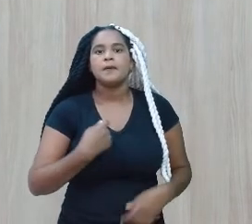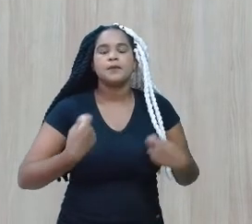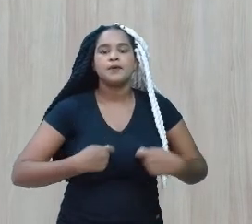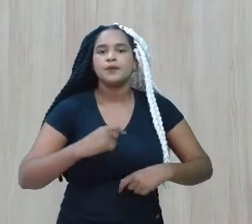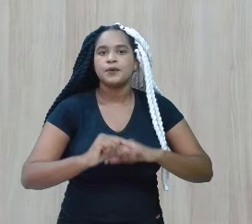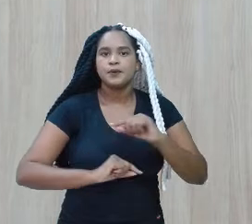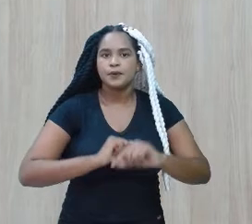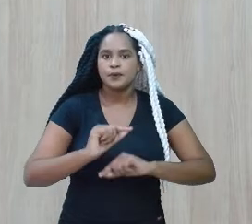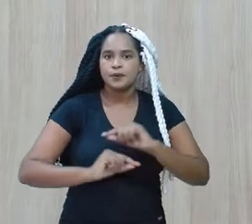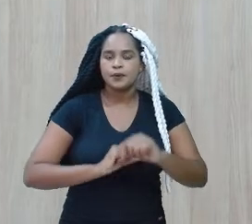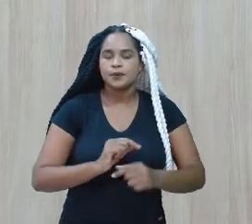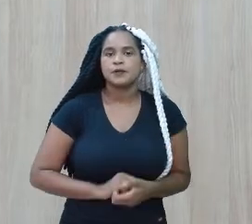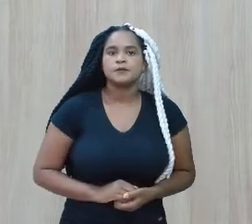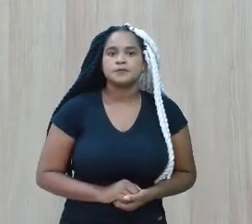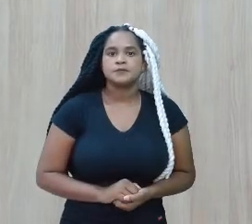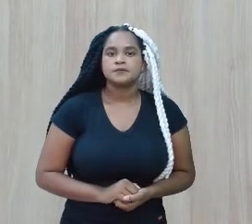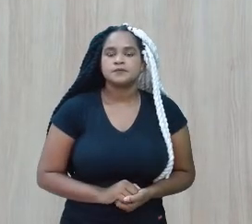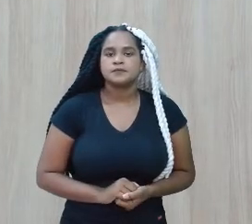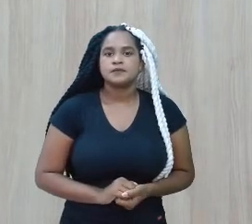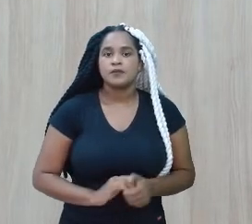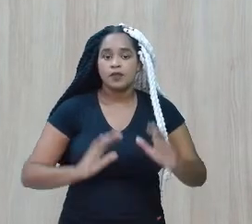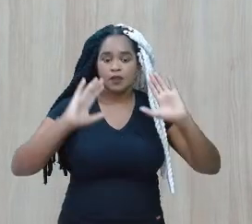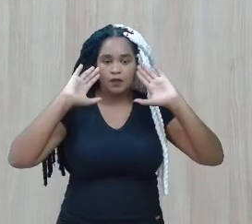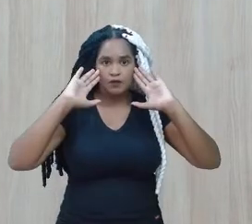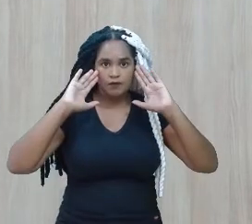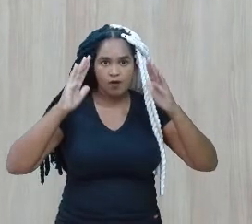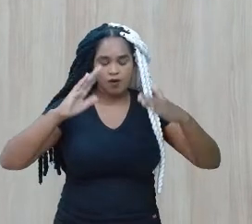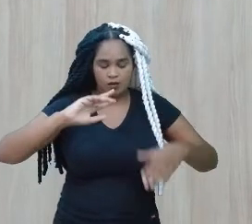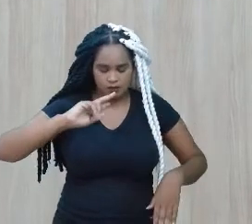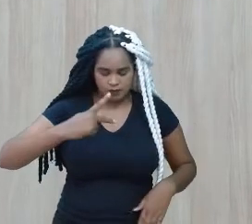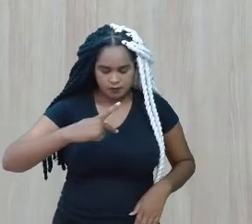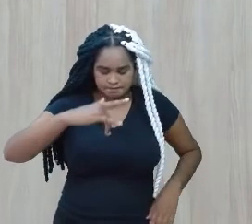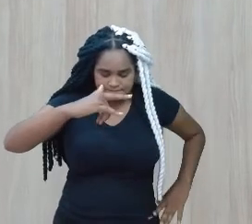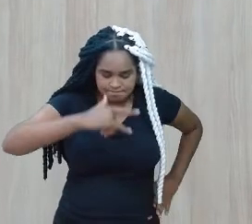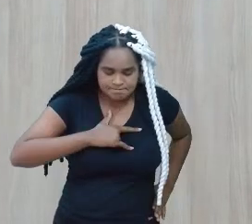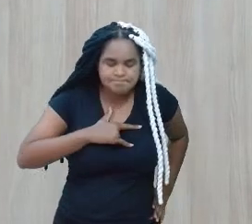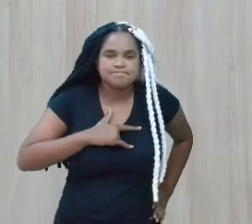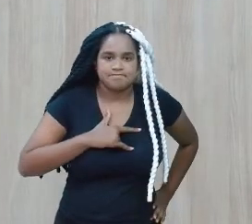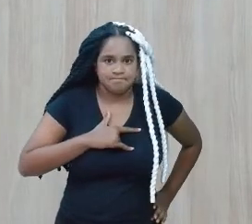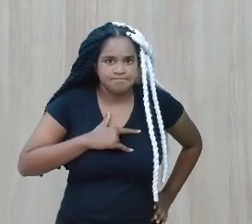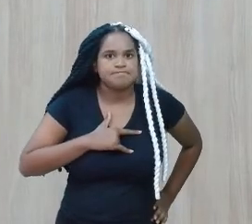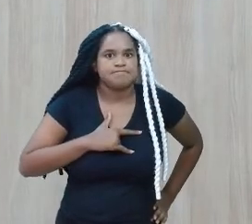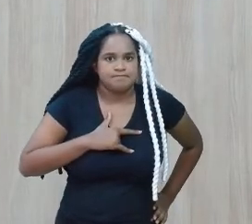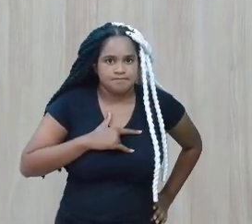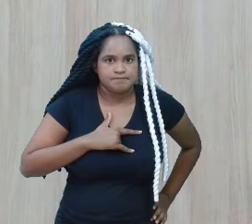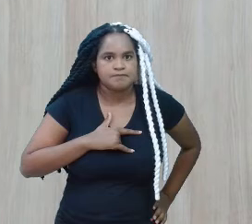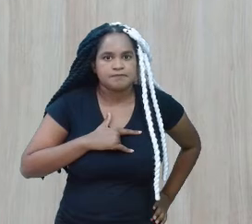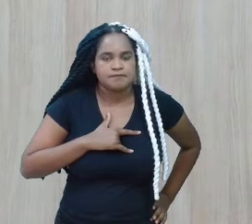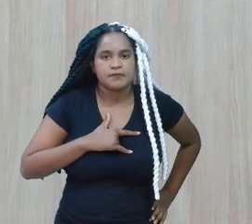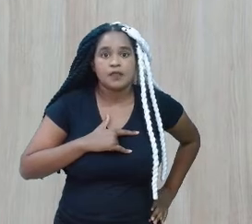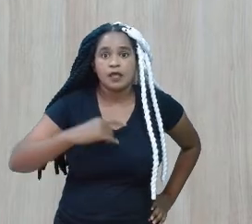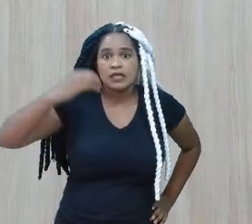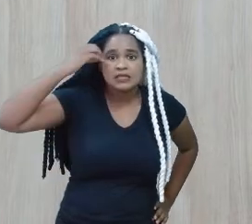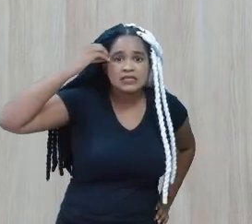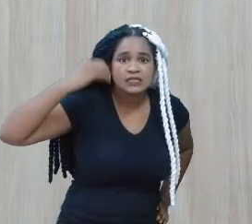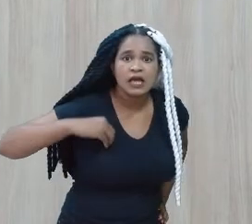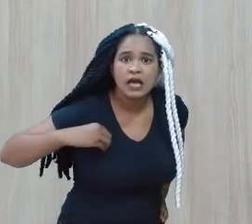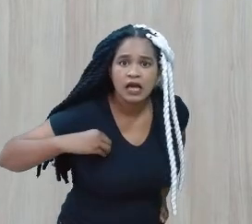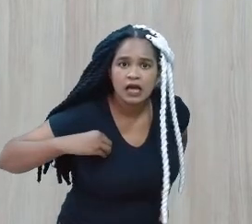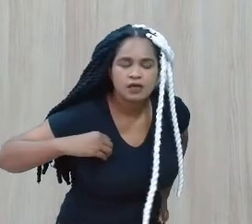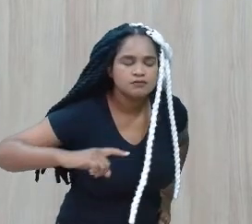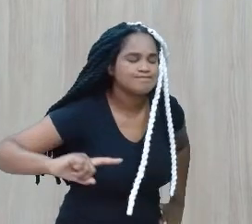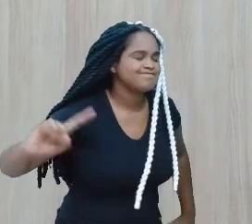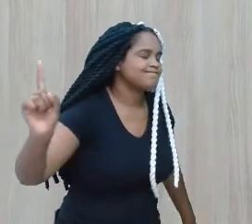precisamos nos voltar para nós mesmos e nos amar, não é? E em momento algum desistir da nossa